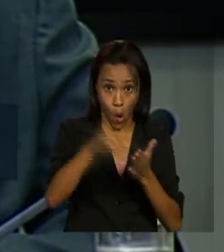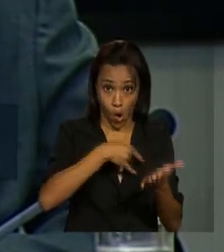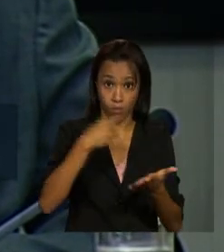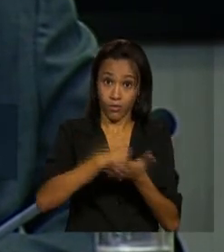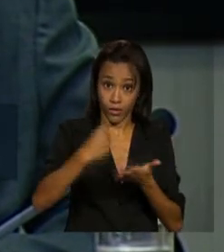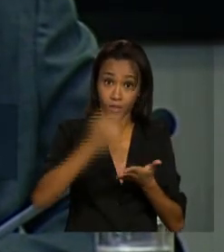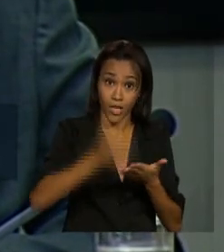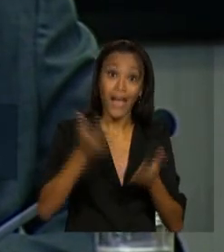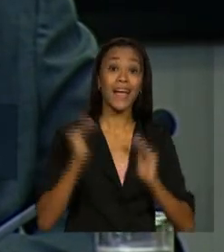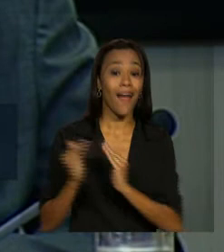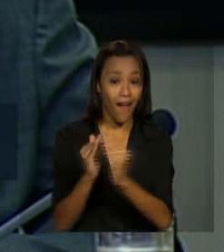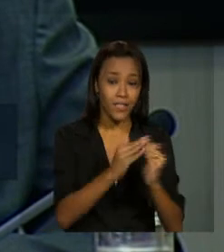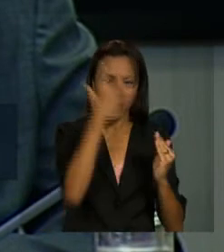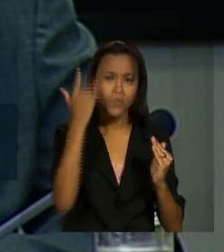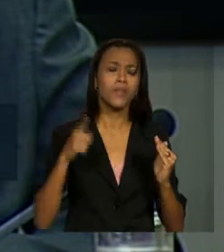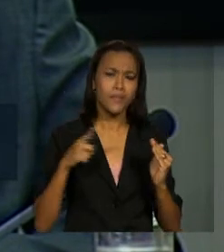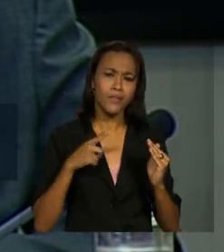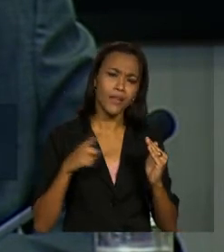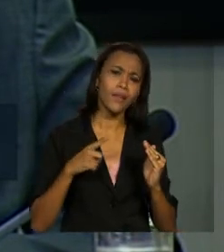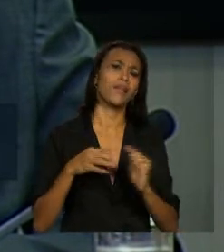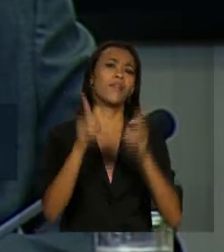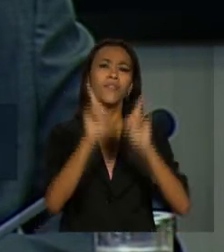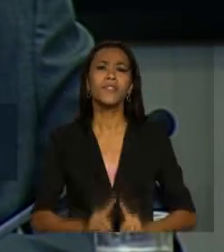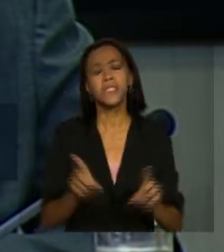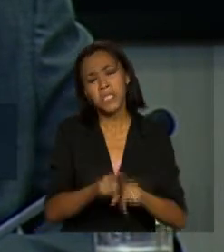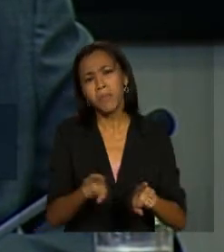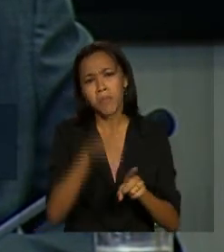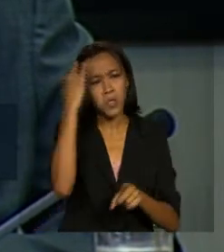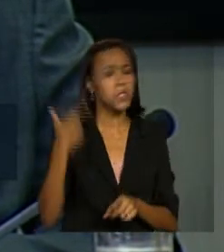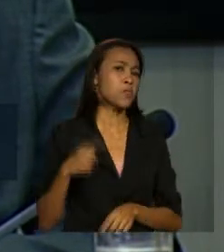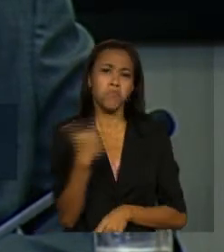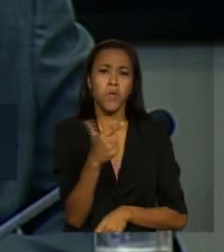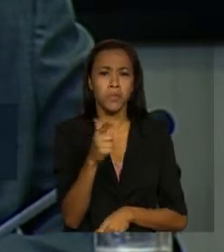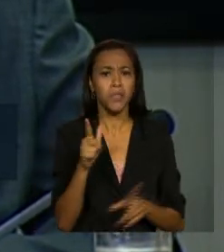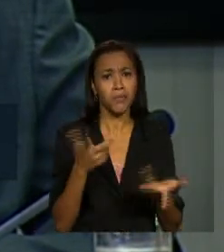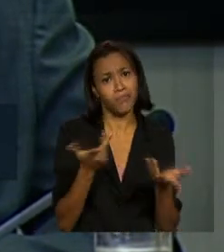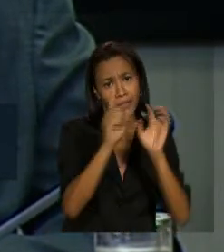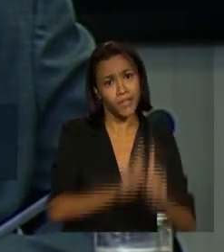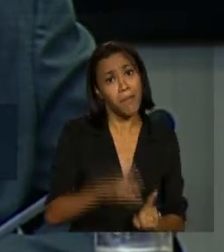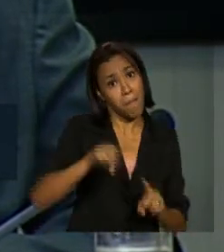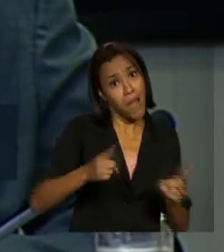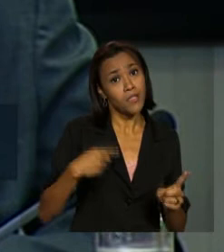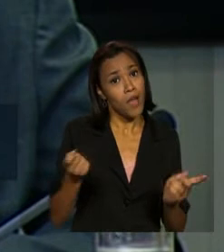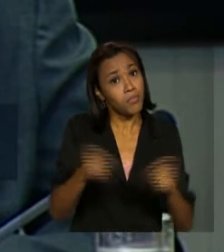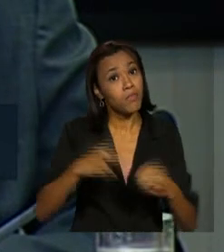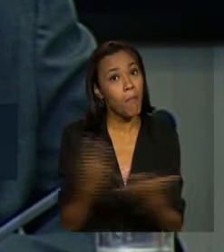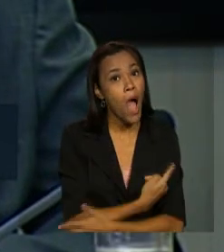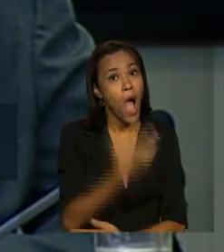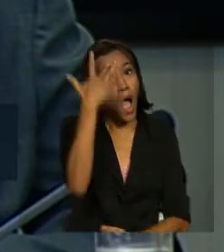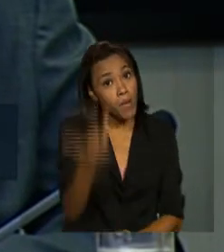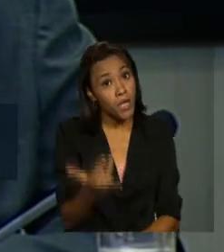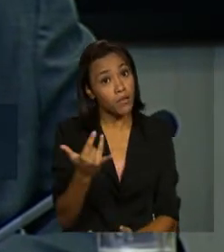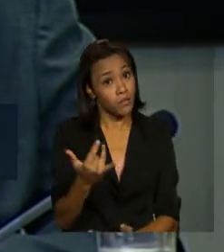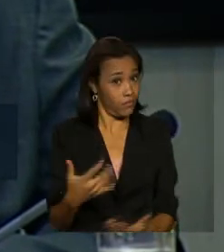foram contratadas por pessoas com deficiências e por pessoas que não têm nenhum tipo de deficiência, mas que pode ter amanhã. Ninguém está